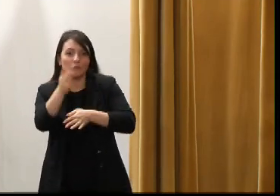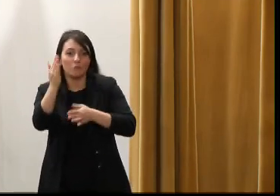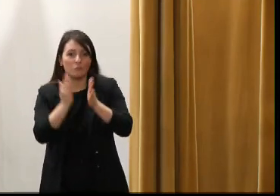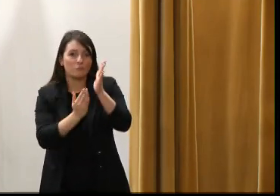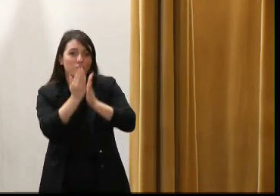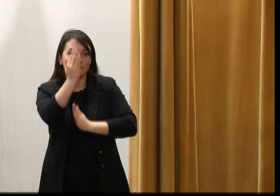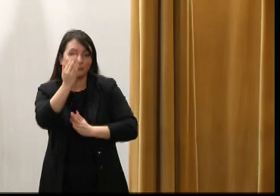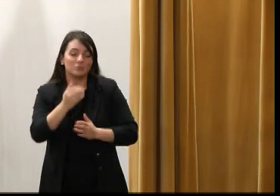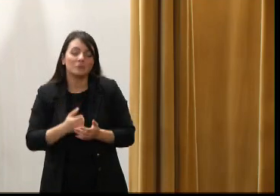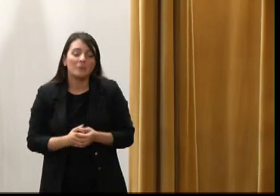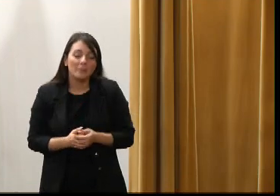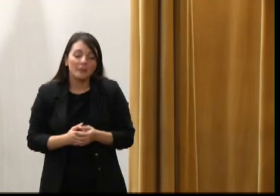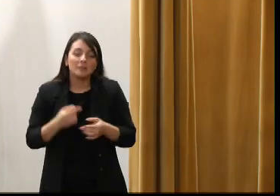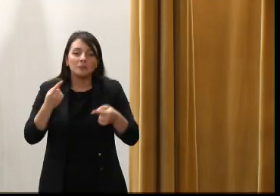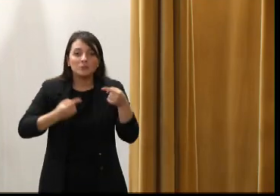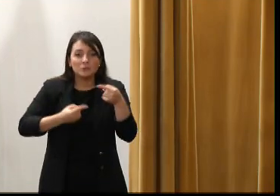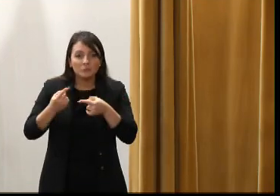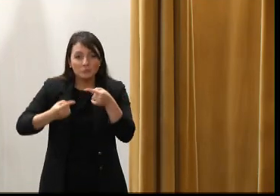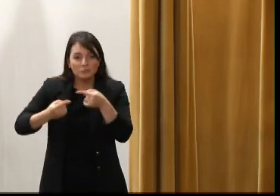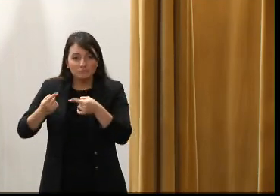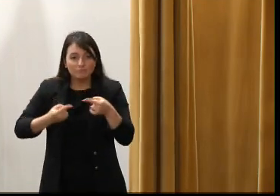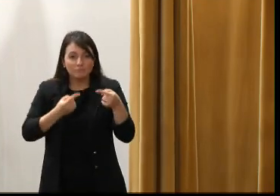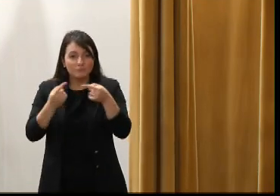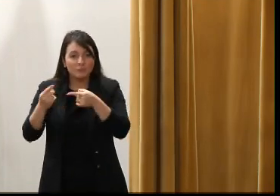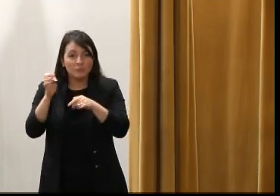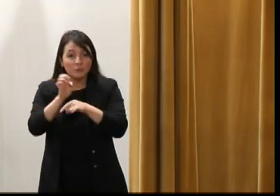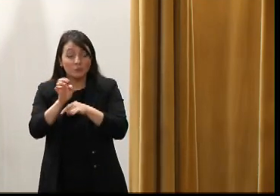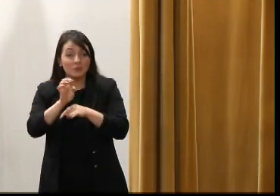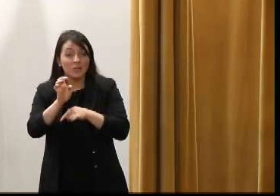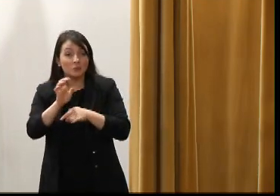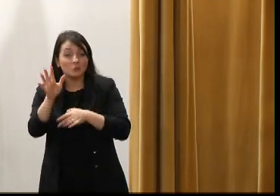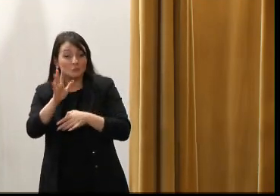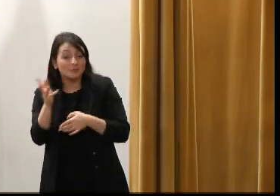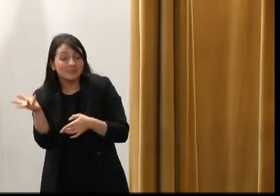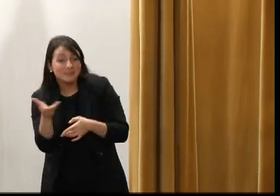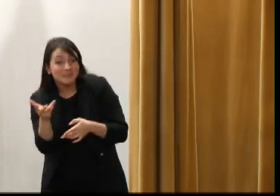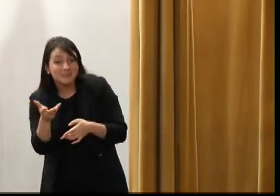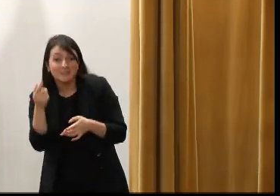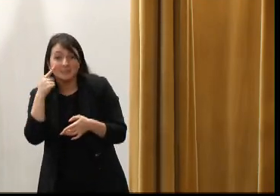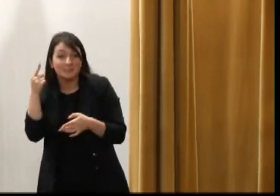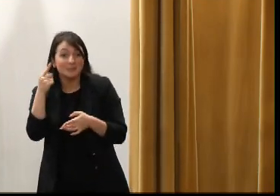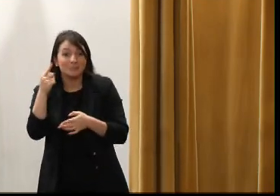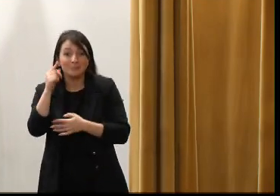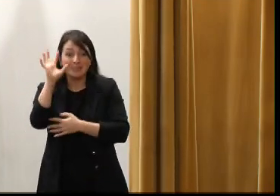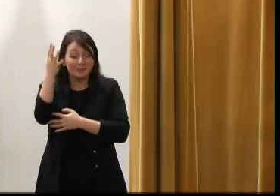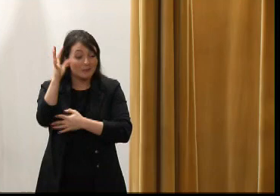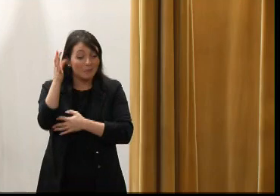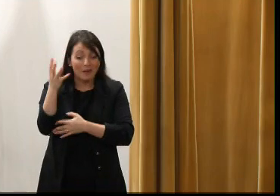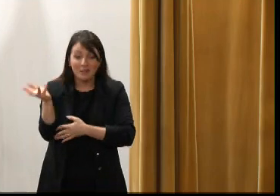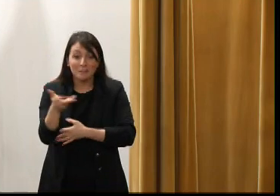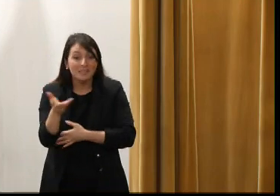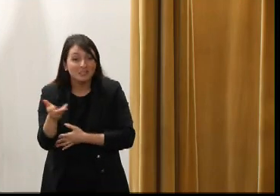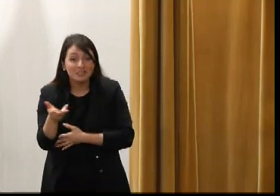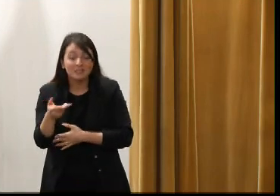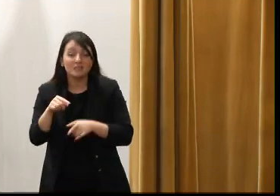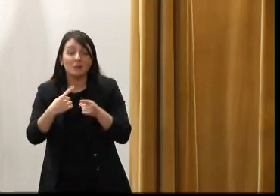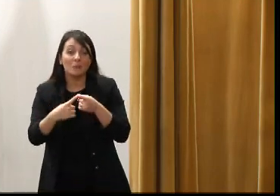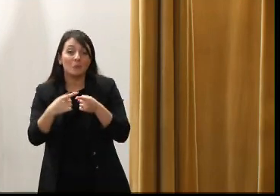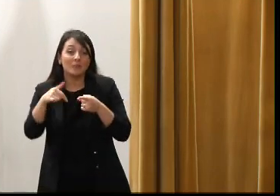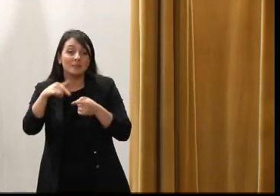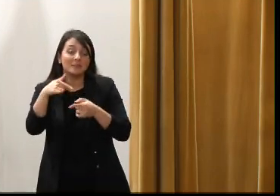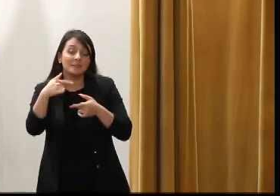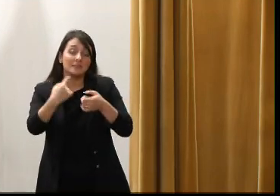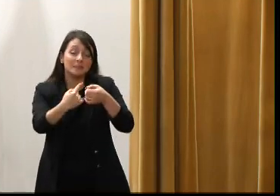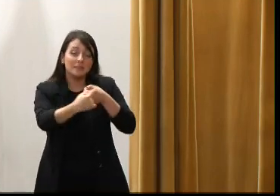discussão, dado o estado de emergência climática que experimentamos. Uma vez que a cidade de Porto Alegre